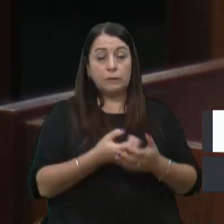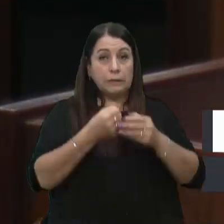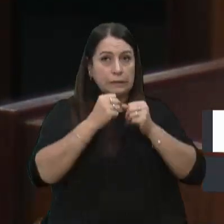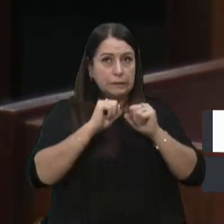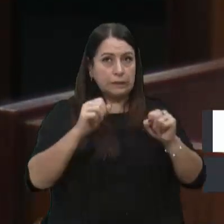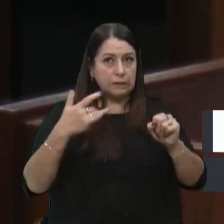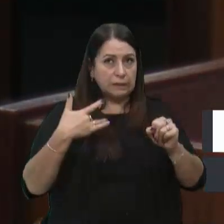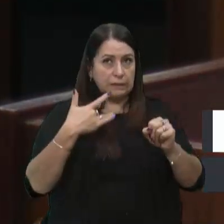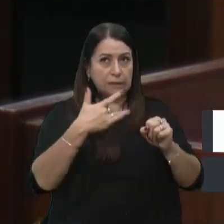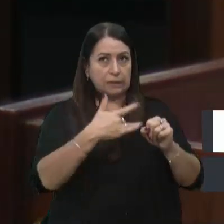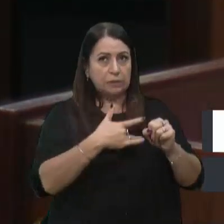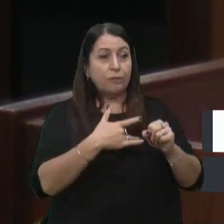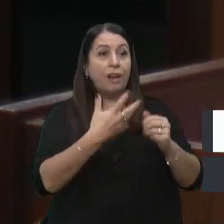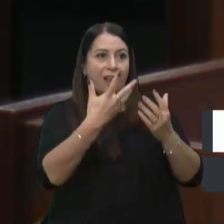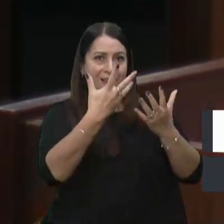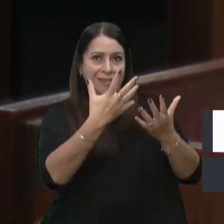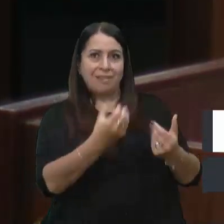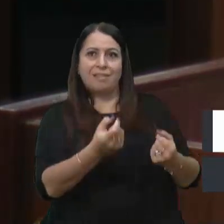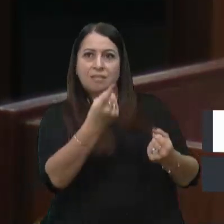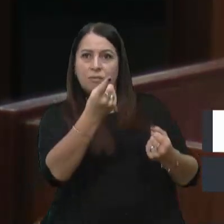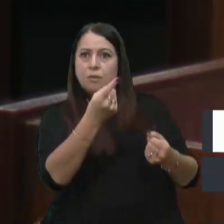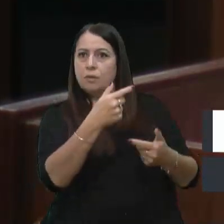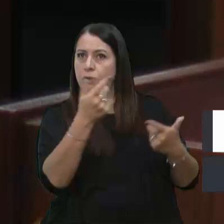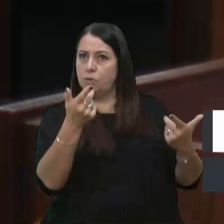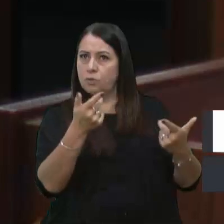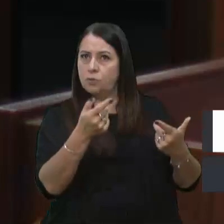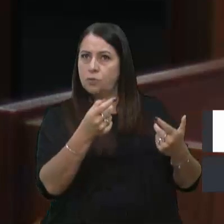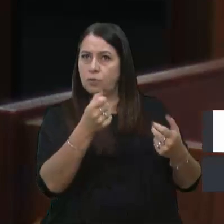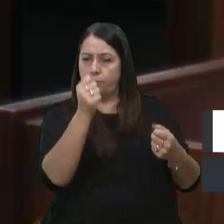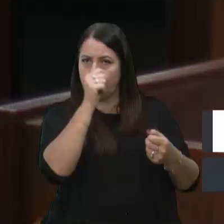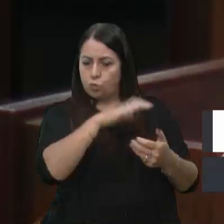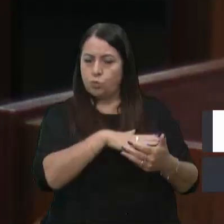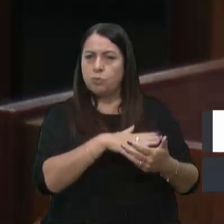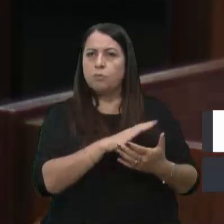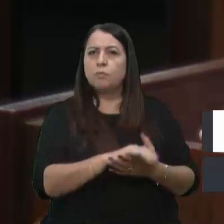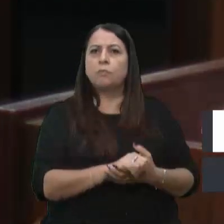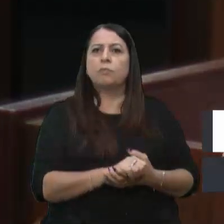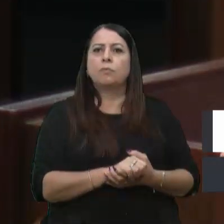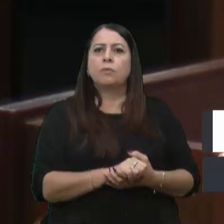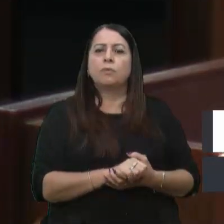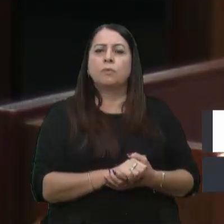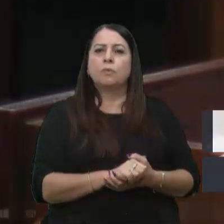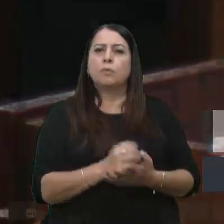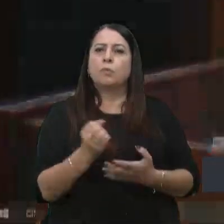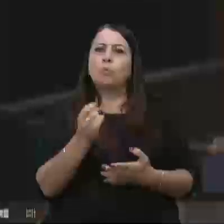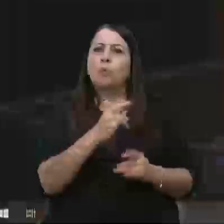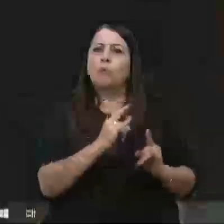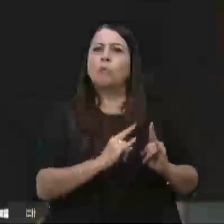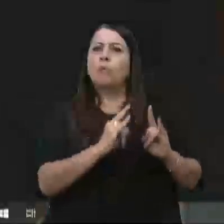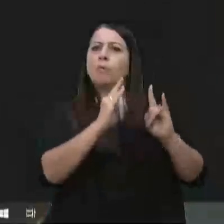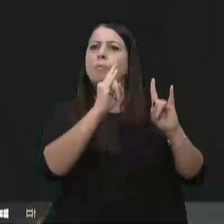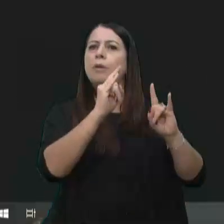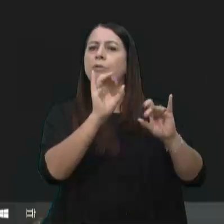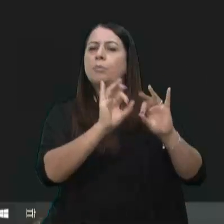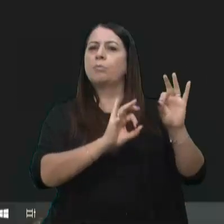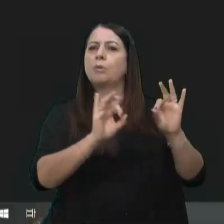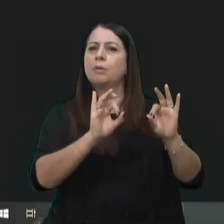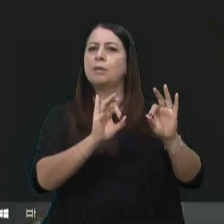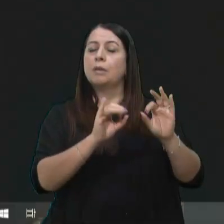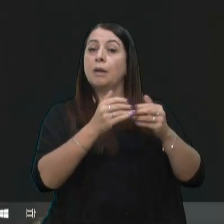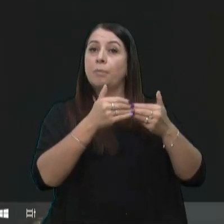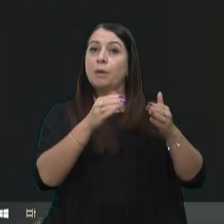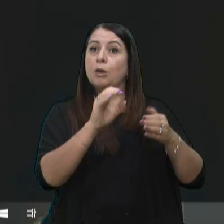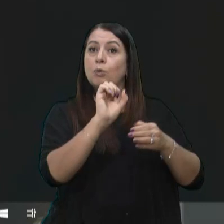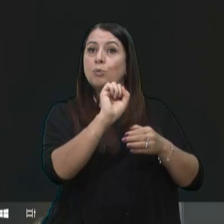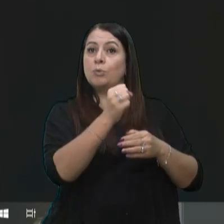de saúde ficará passiva a esses carnes segue a matéria o novo prédio foi projetado para comportar a